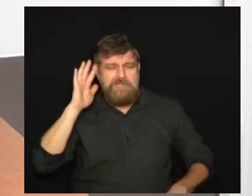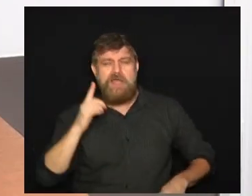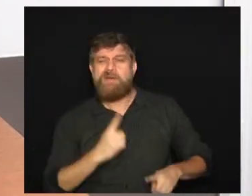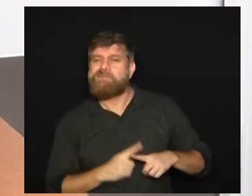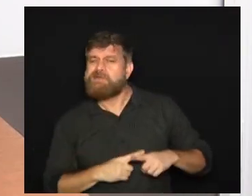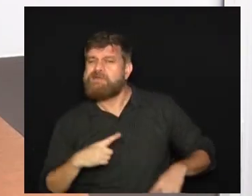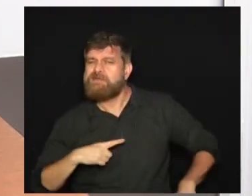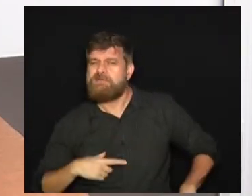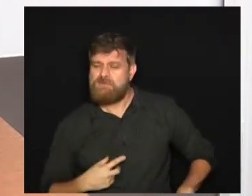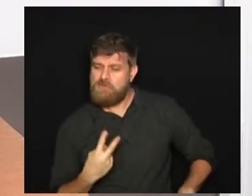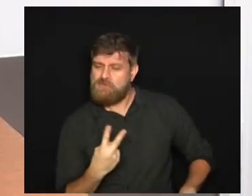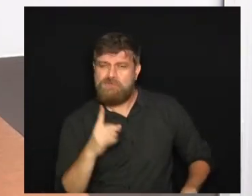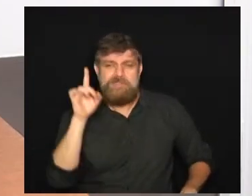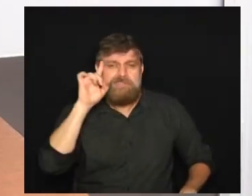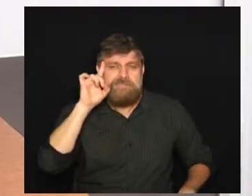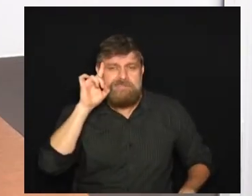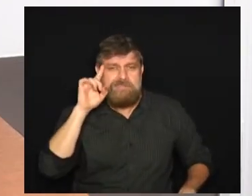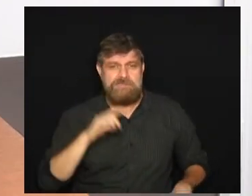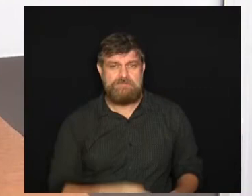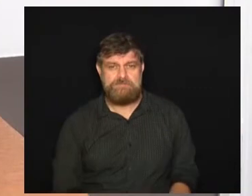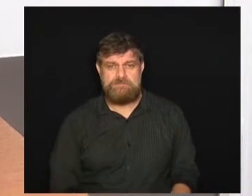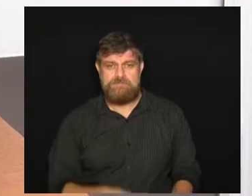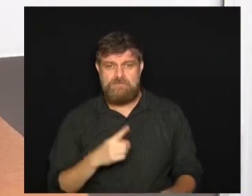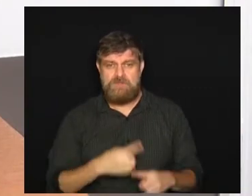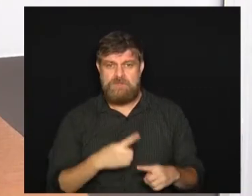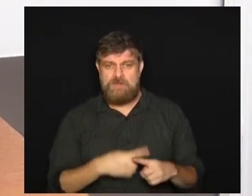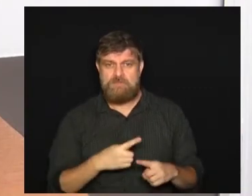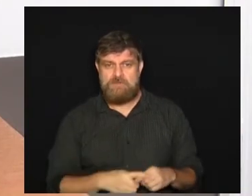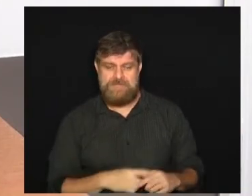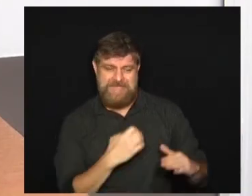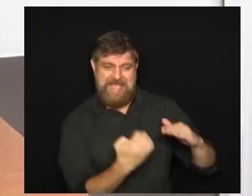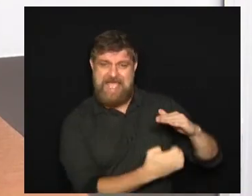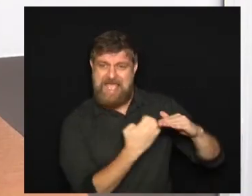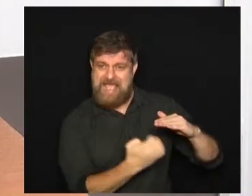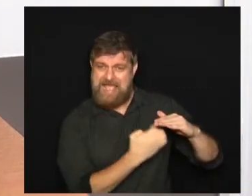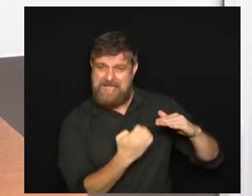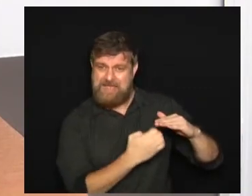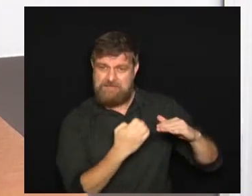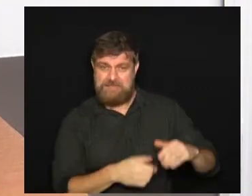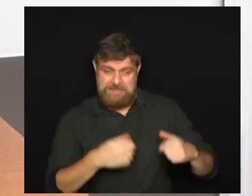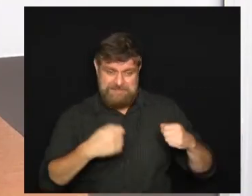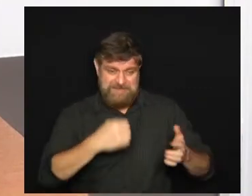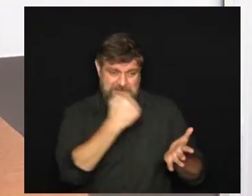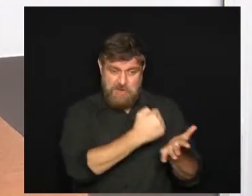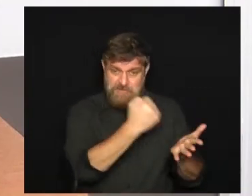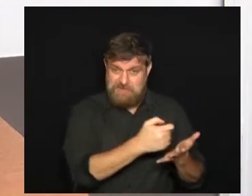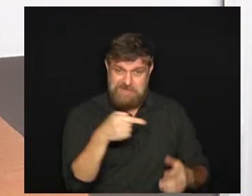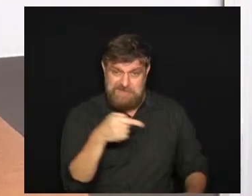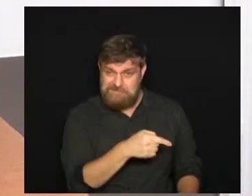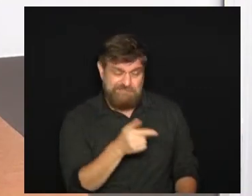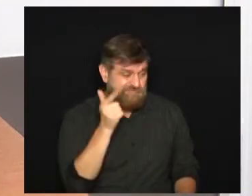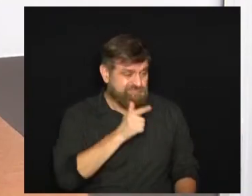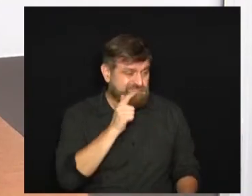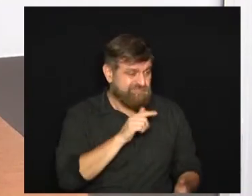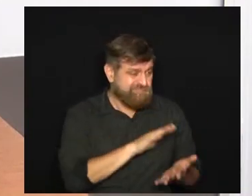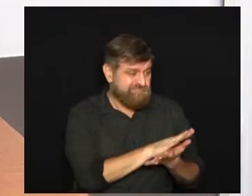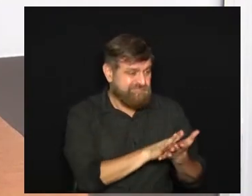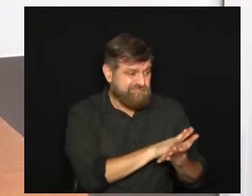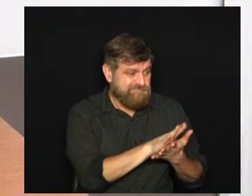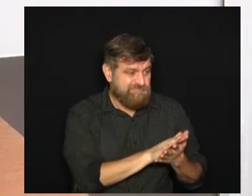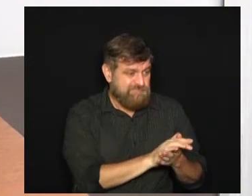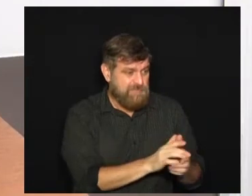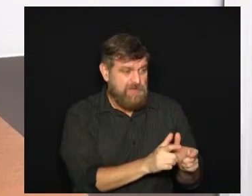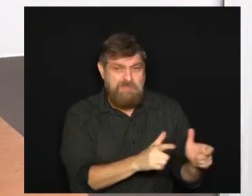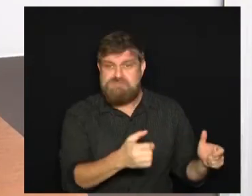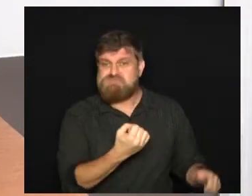foram colocados 2 dias? Porque o número de empresas que precisariam contratar e não estão contratando é maior, é um